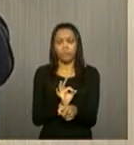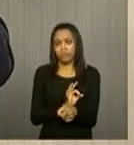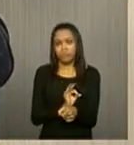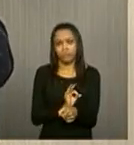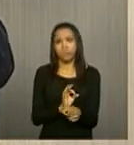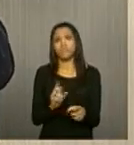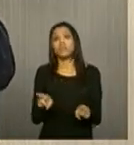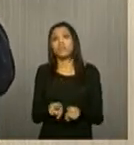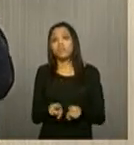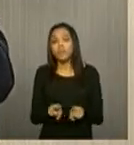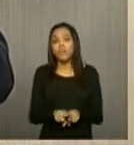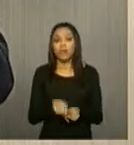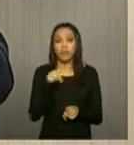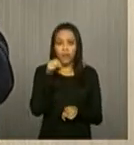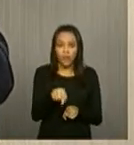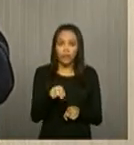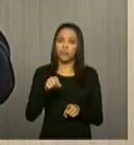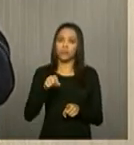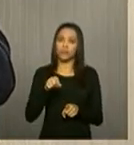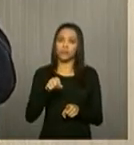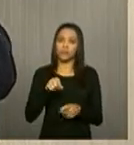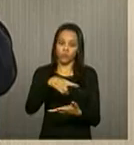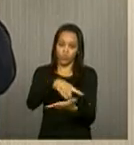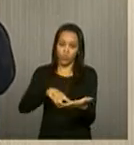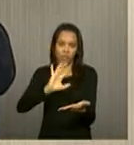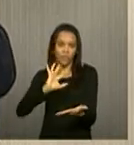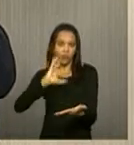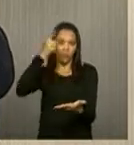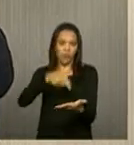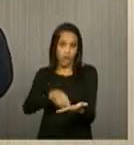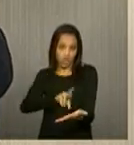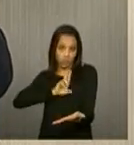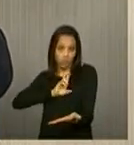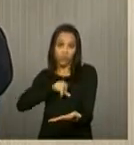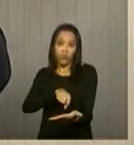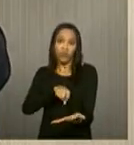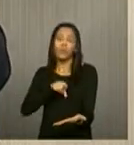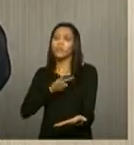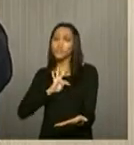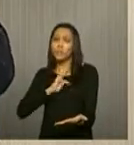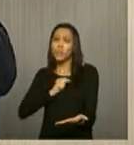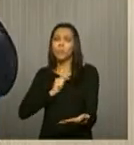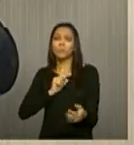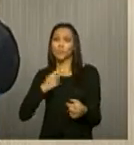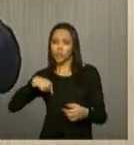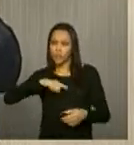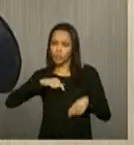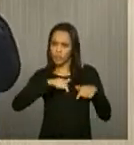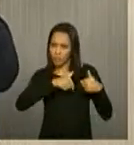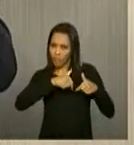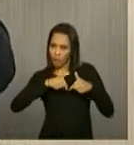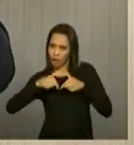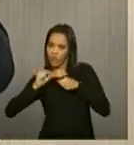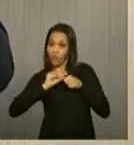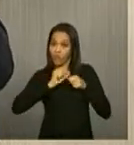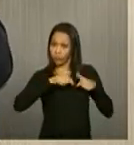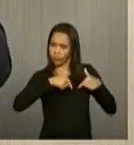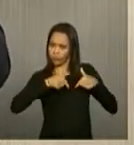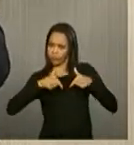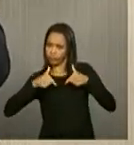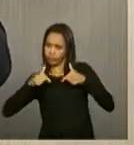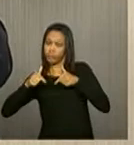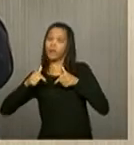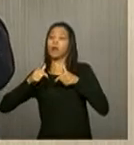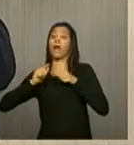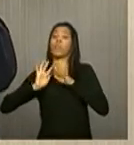ressaltar desse resultado né é que todos esses procedimentos nós estamos entregando um laudo final que